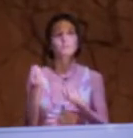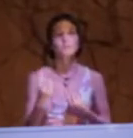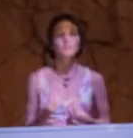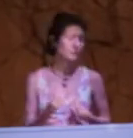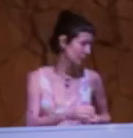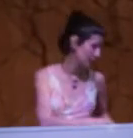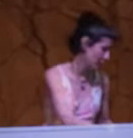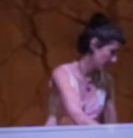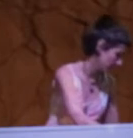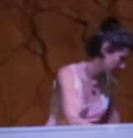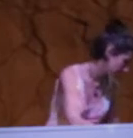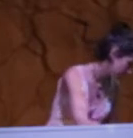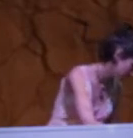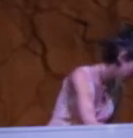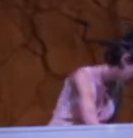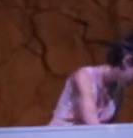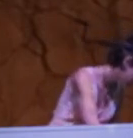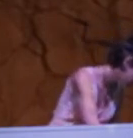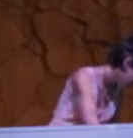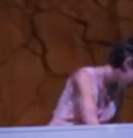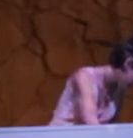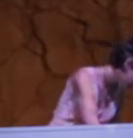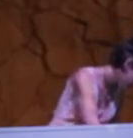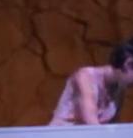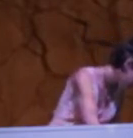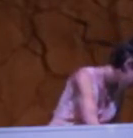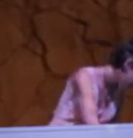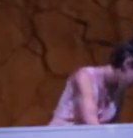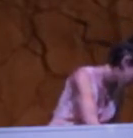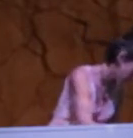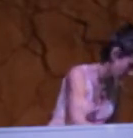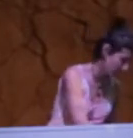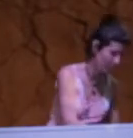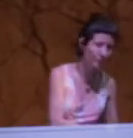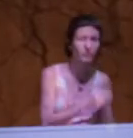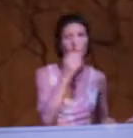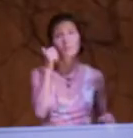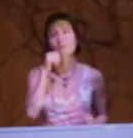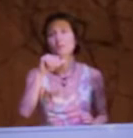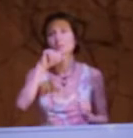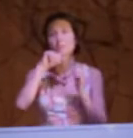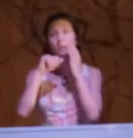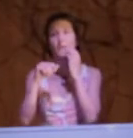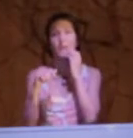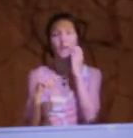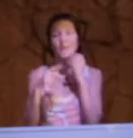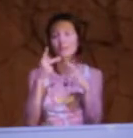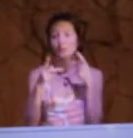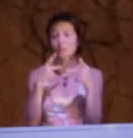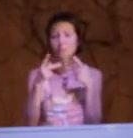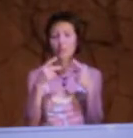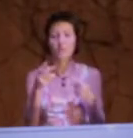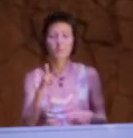trago da imagem são as coisas que também ela me contava, que meus irmãos me contavam